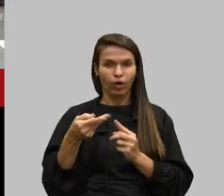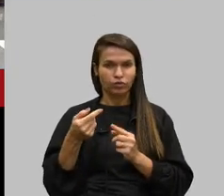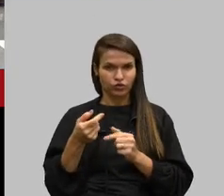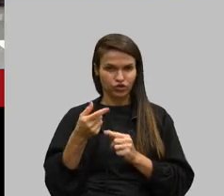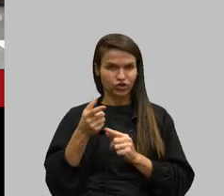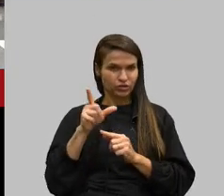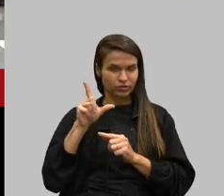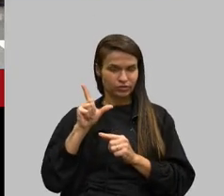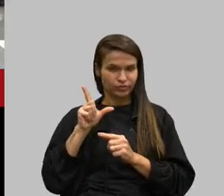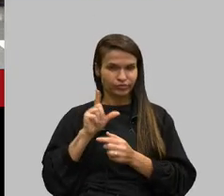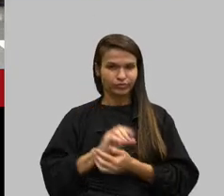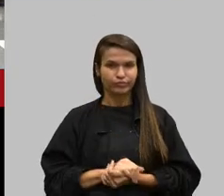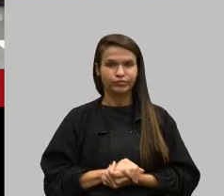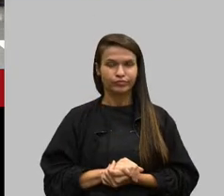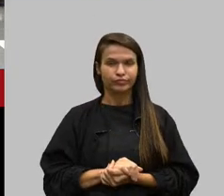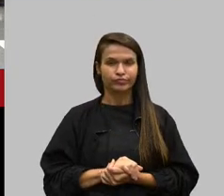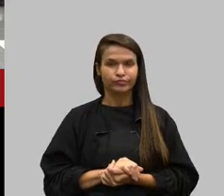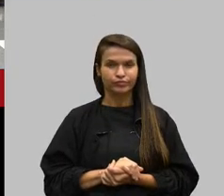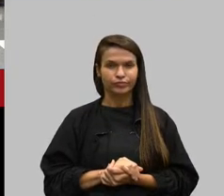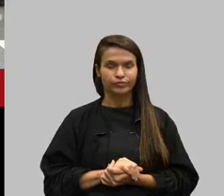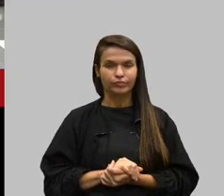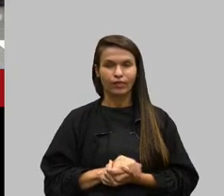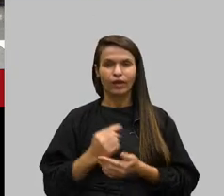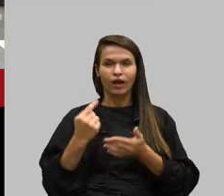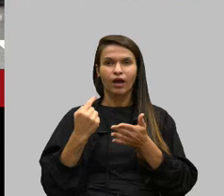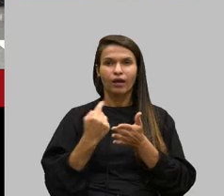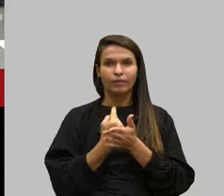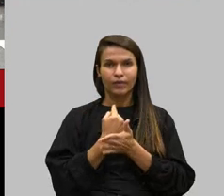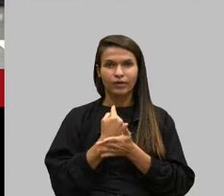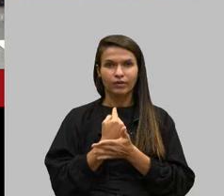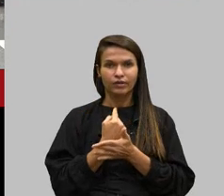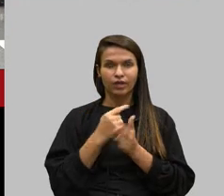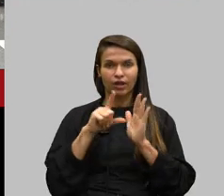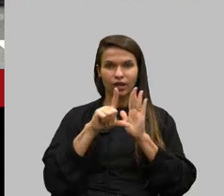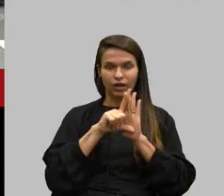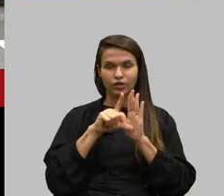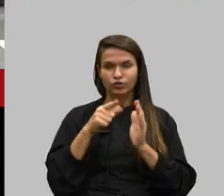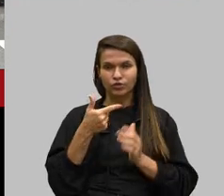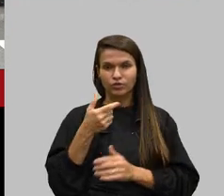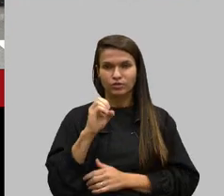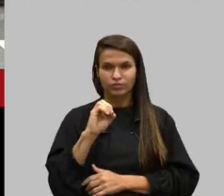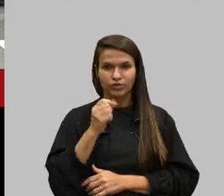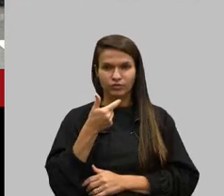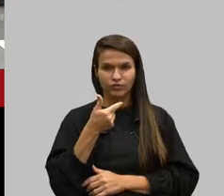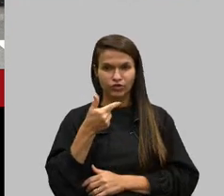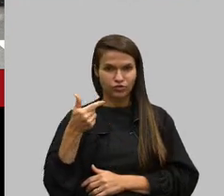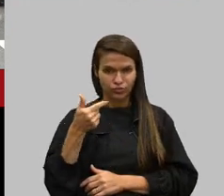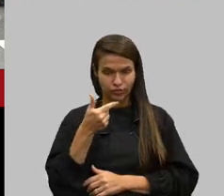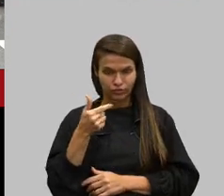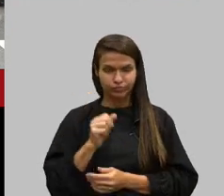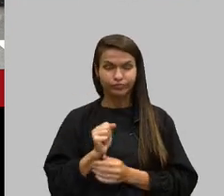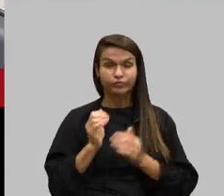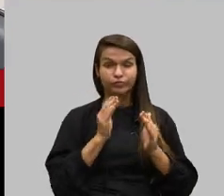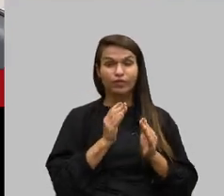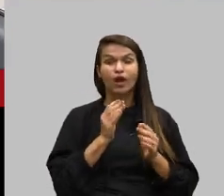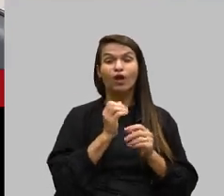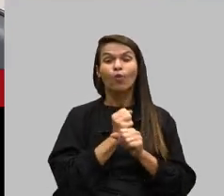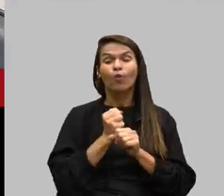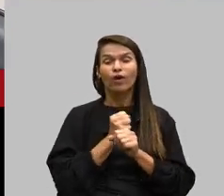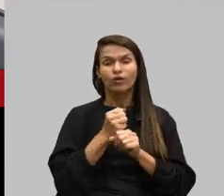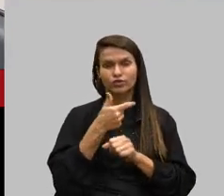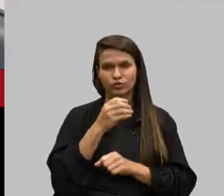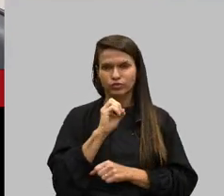a qual outra a pergunta da lei de 2022 este ano de 24 eu considero